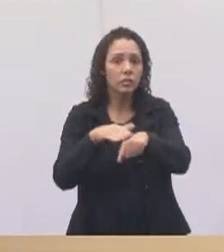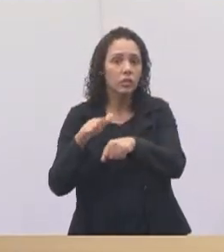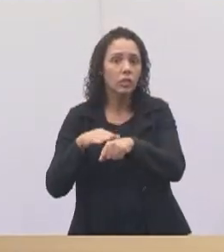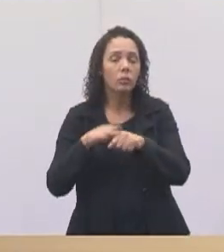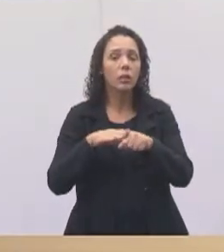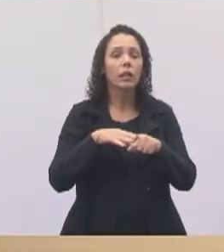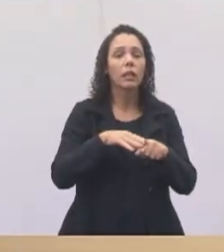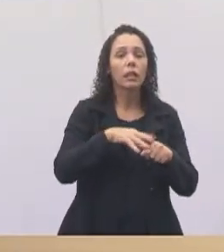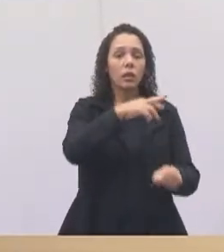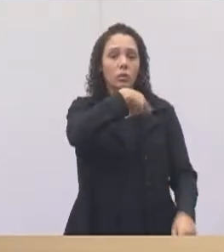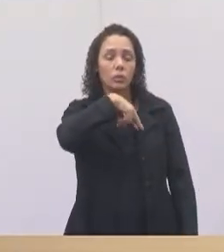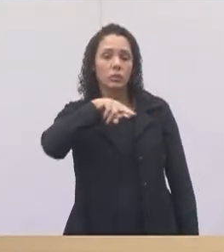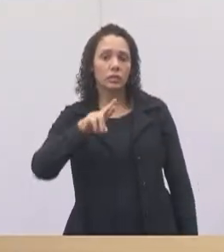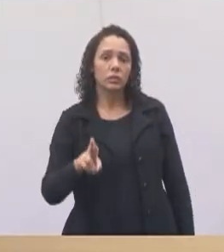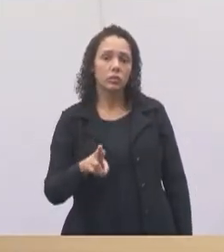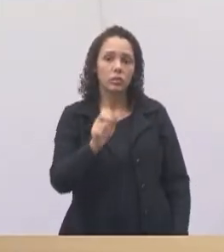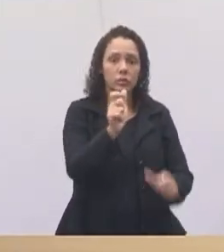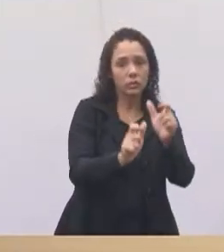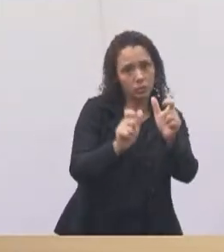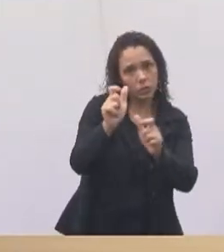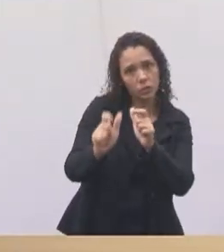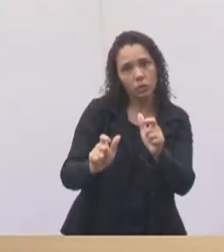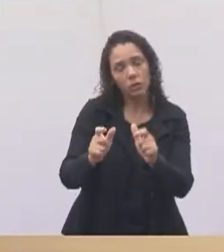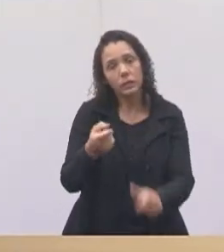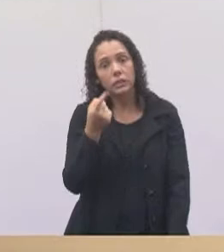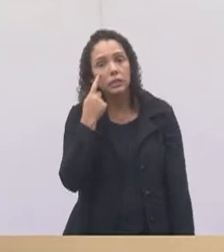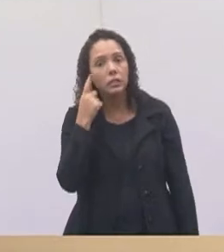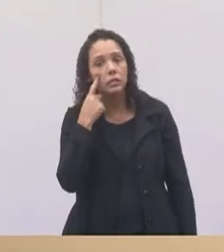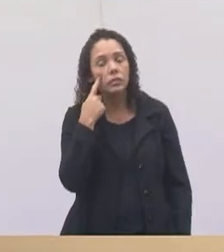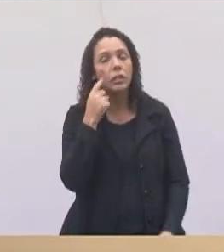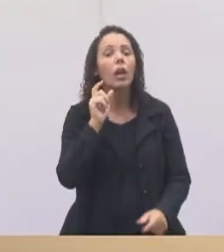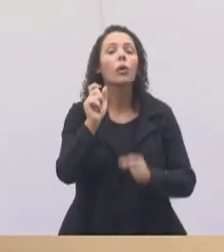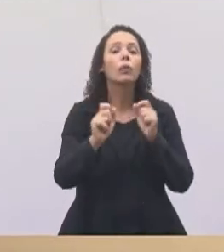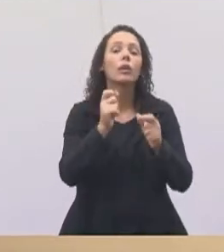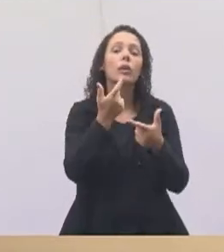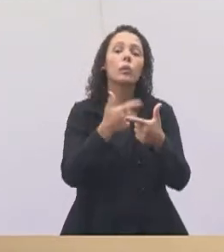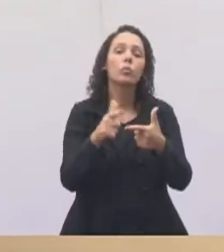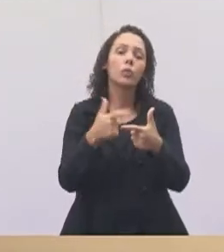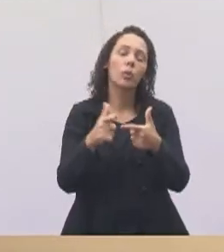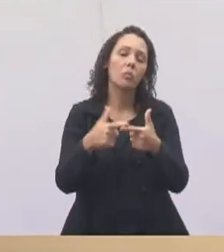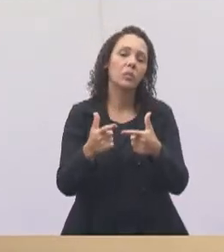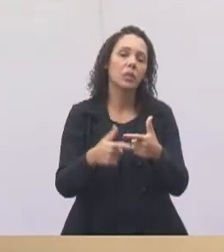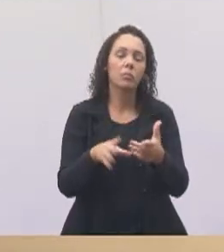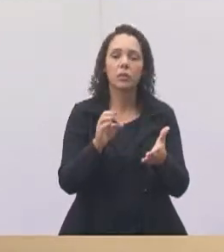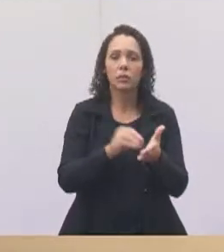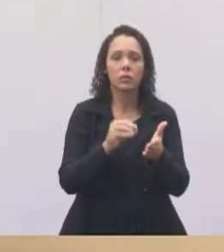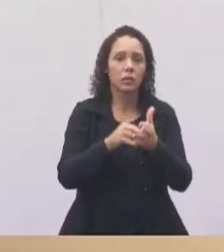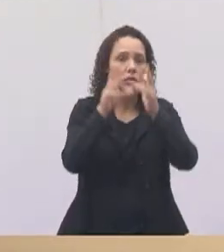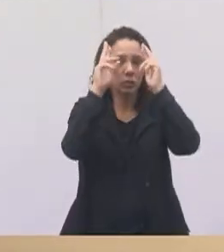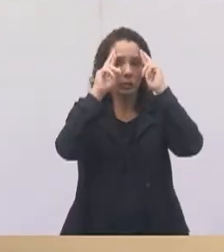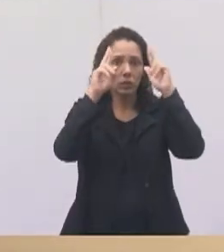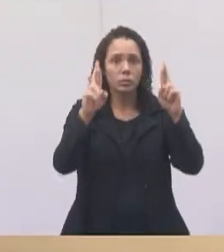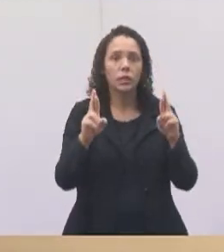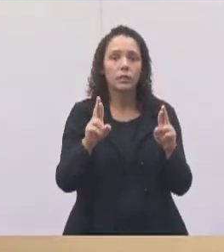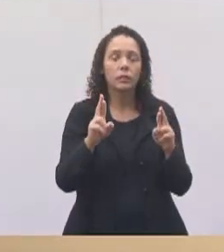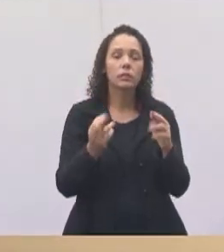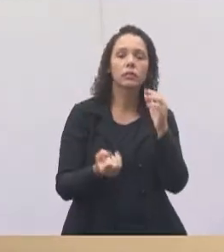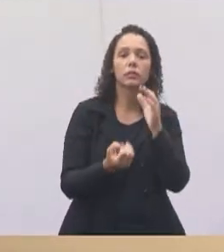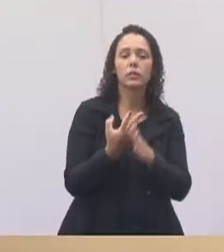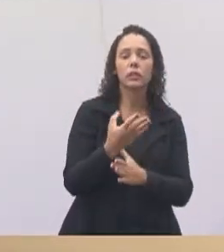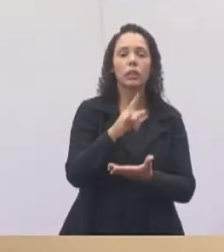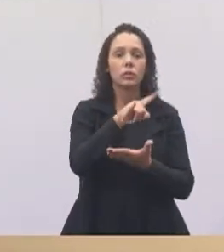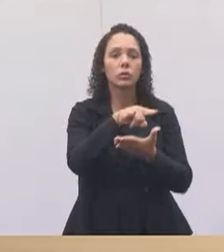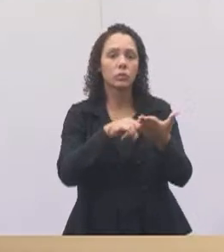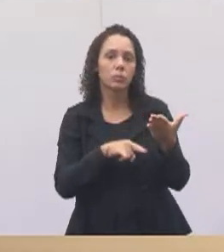cidade, ver o que eles estão passando de dificuldade sobre a intolerância, o respeito religioso, fazer um